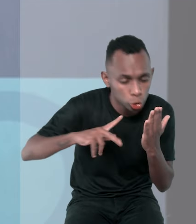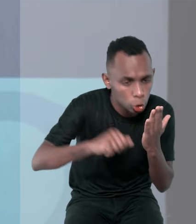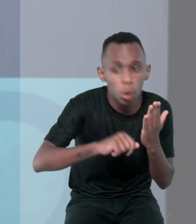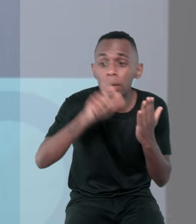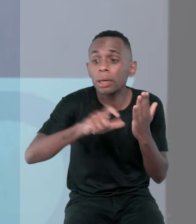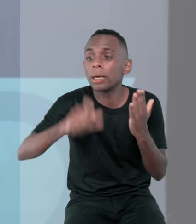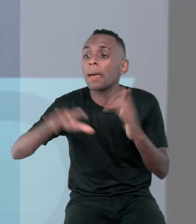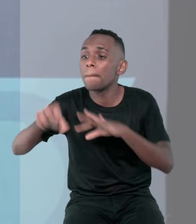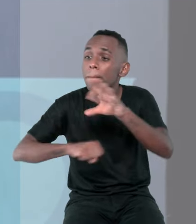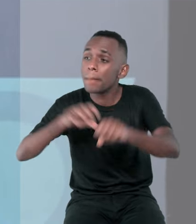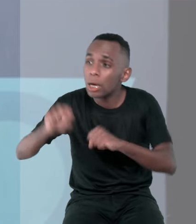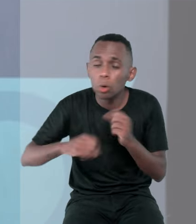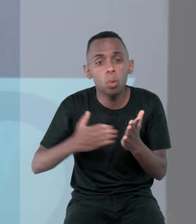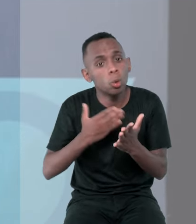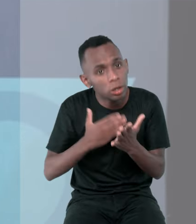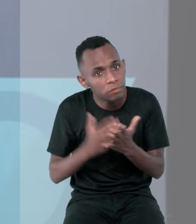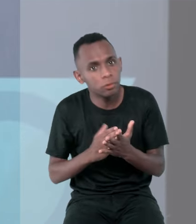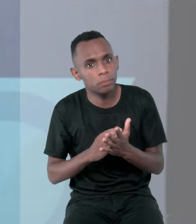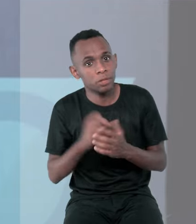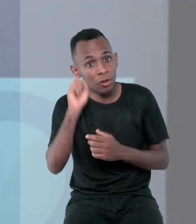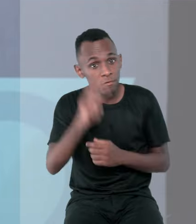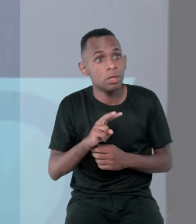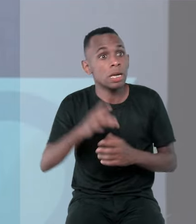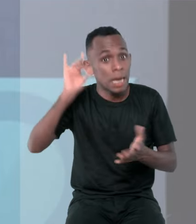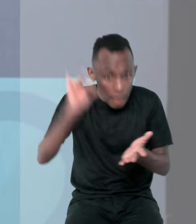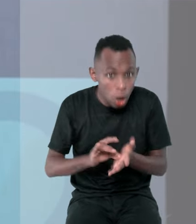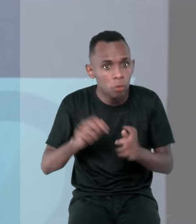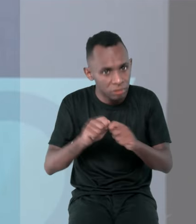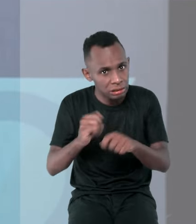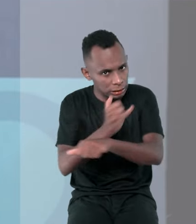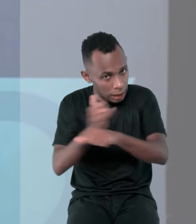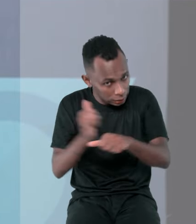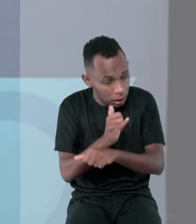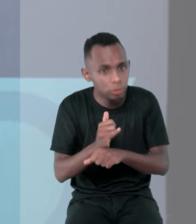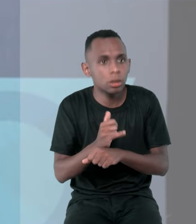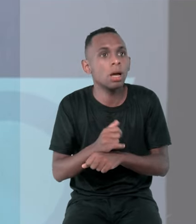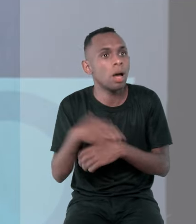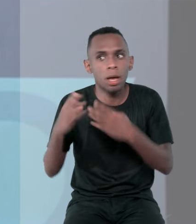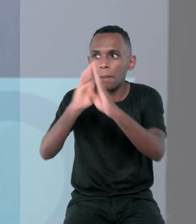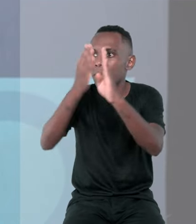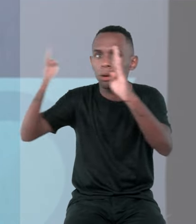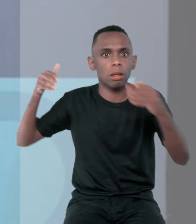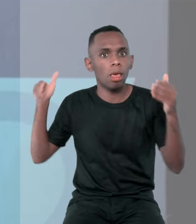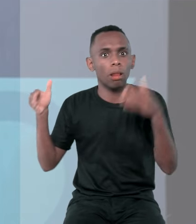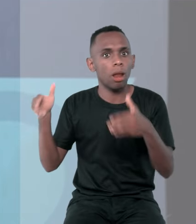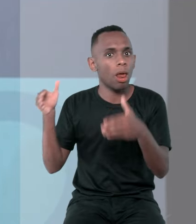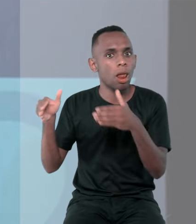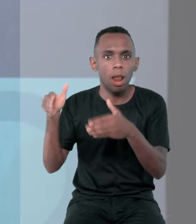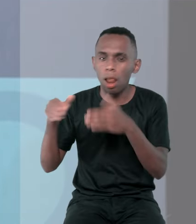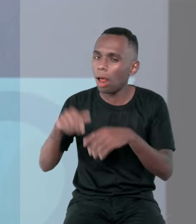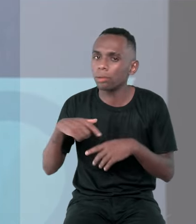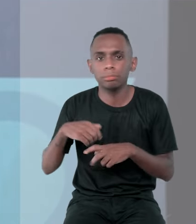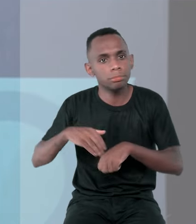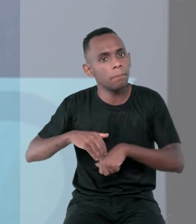pego o livro, e aí colocava... Quando eles viram que eu de fato estava fazendo isso, né, aí a biblioteca virou o lugar mais